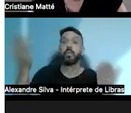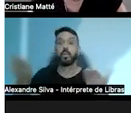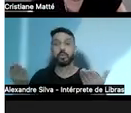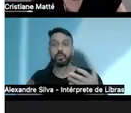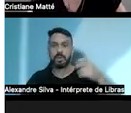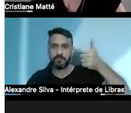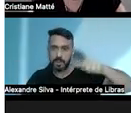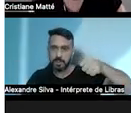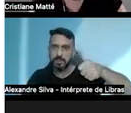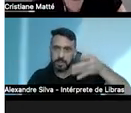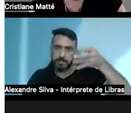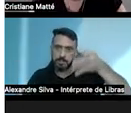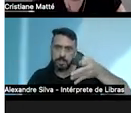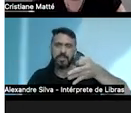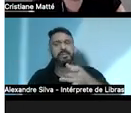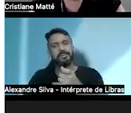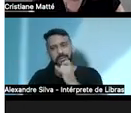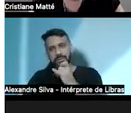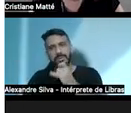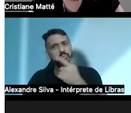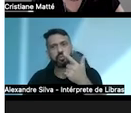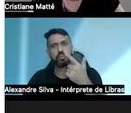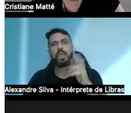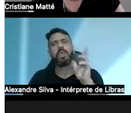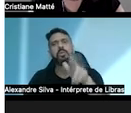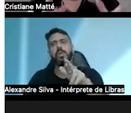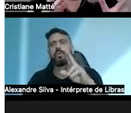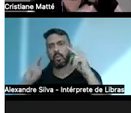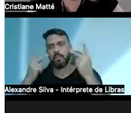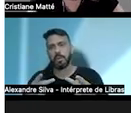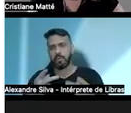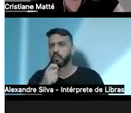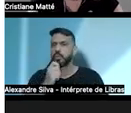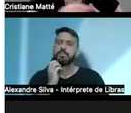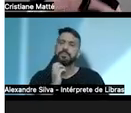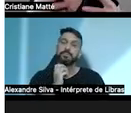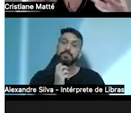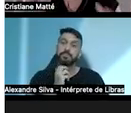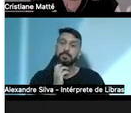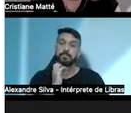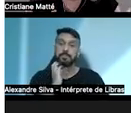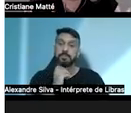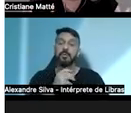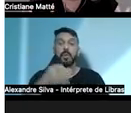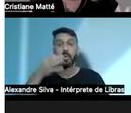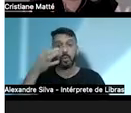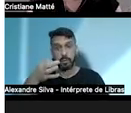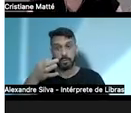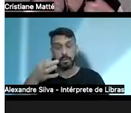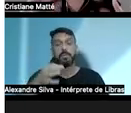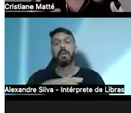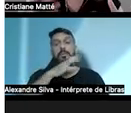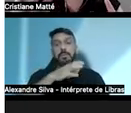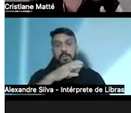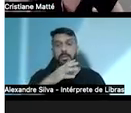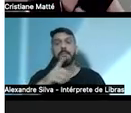mais fidedigna, mas infelizmente a gente ainda não tem resultados com humanos. Então, nesse momento, a gente tem que confirmar esses dados com animais